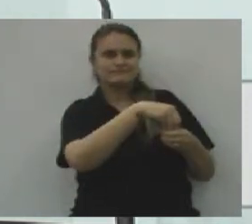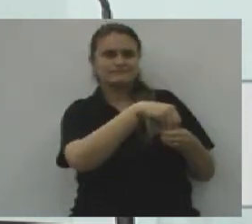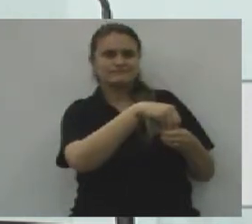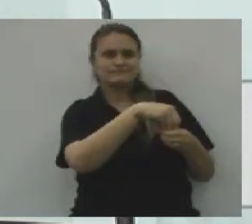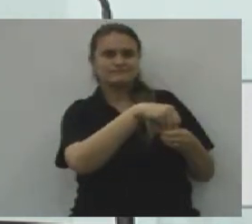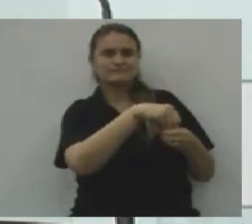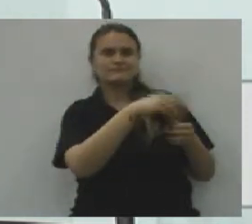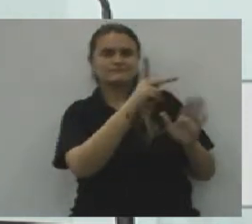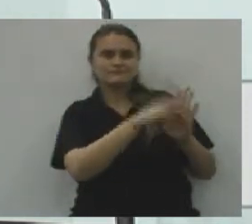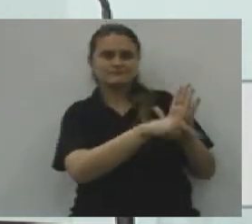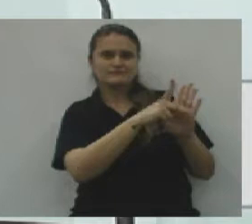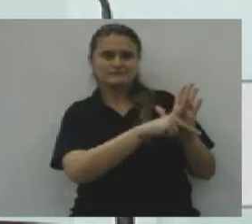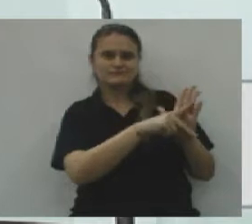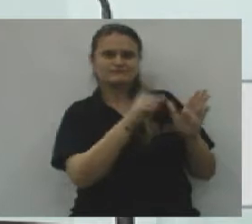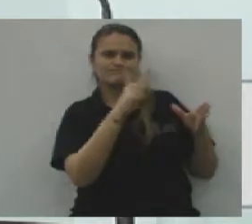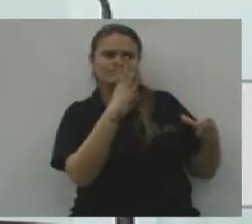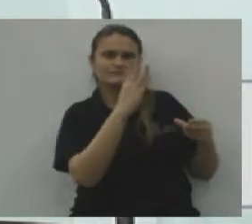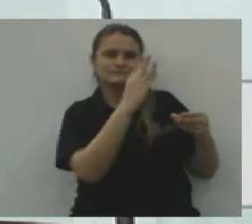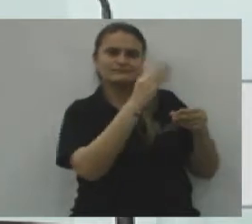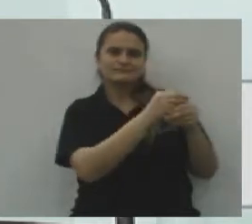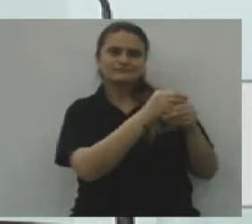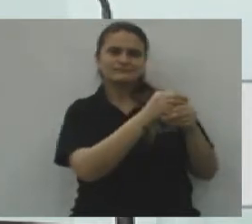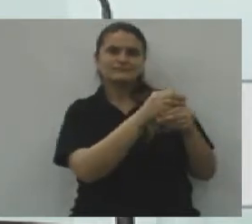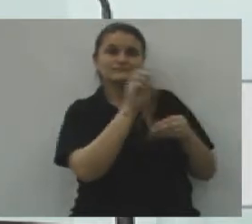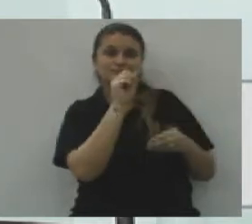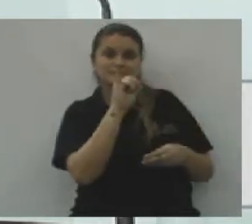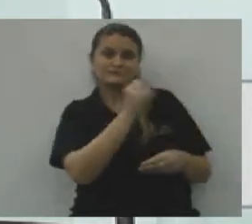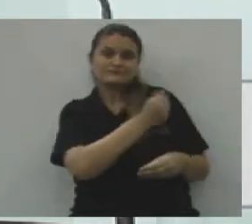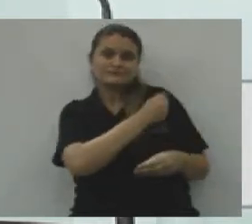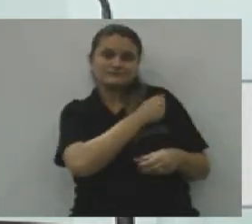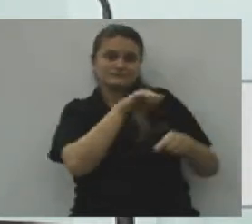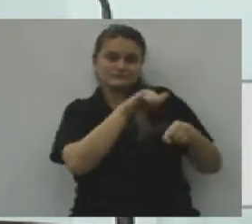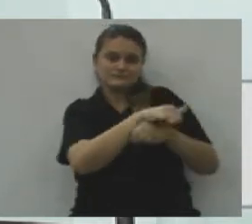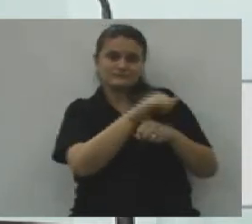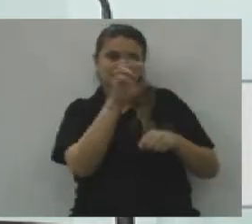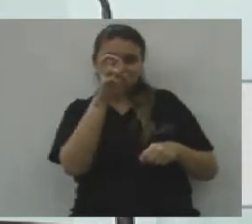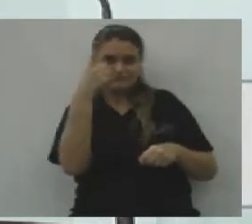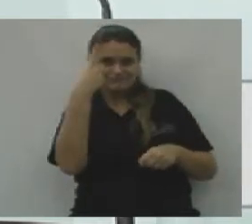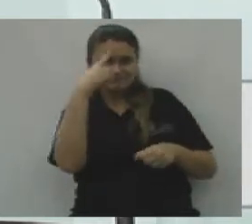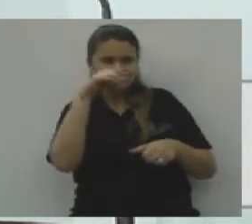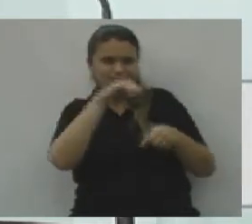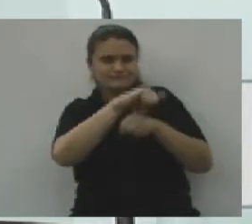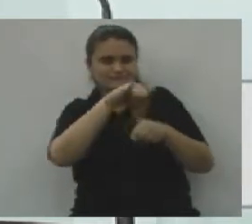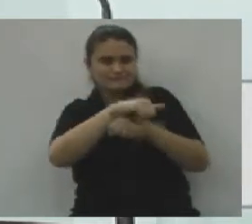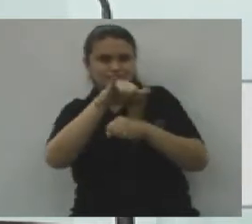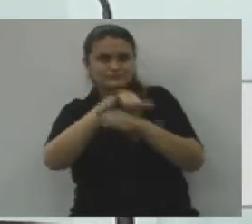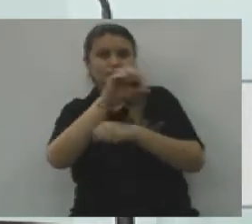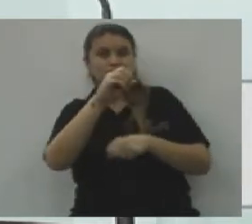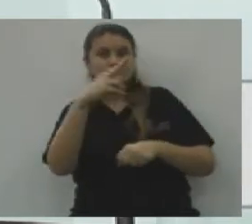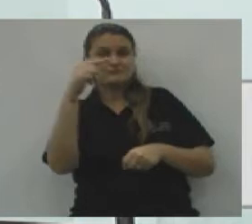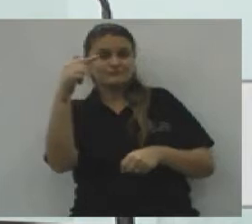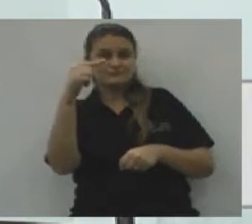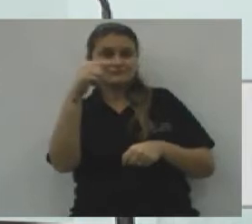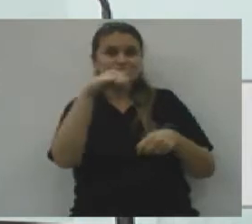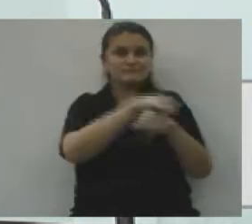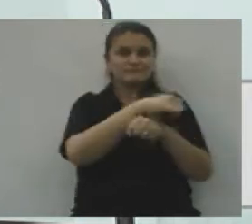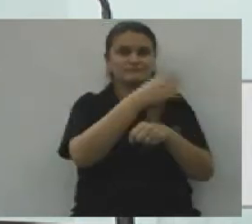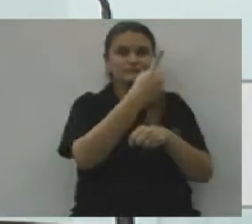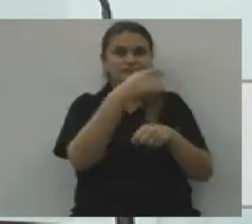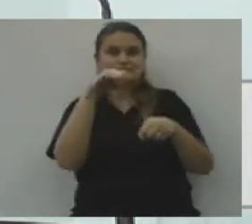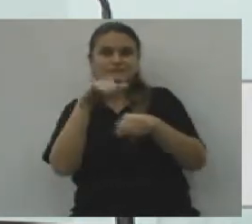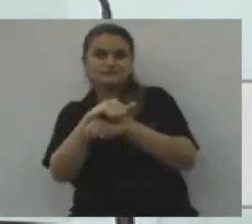e esse projeto contempla que toda vez que um aluno faltar 5 dias consecutivos ou 7 dias alternados,